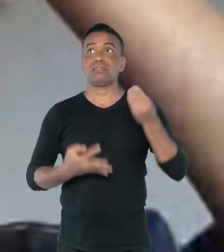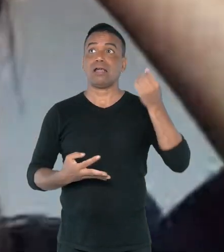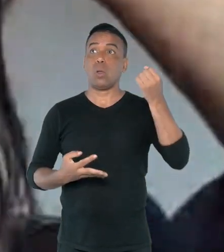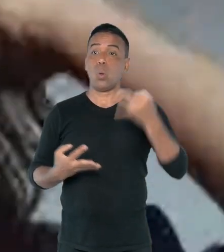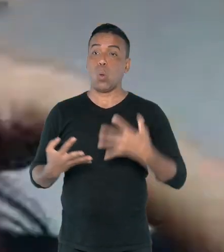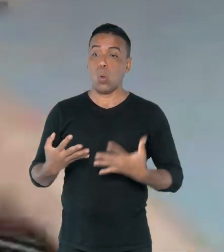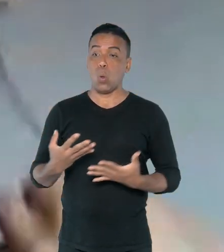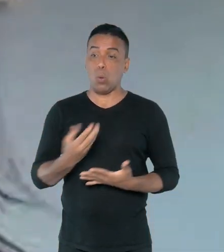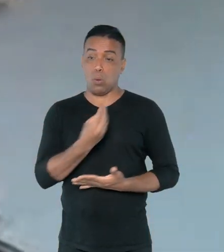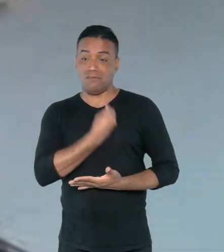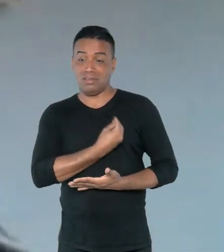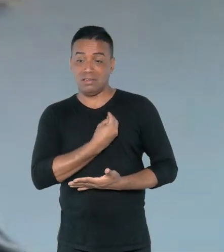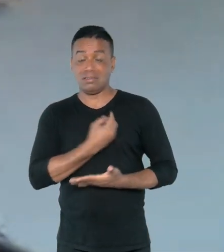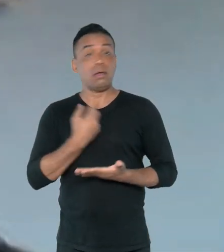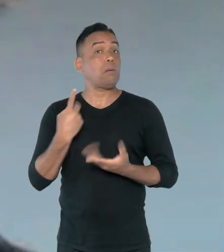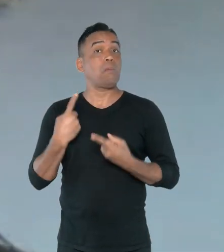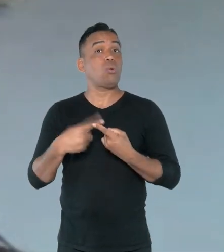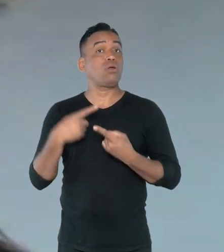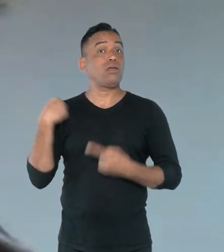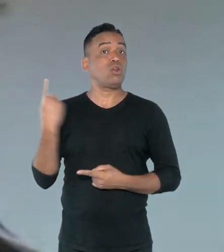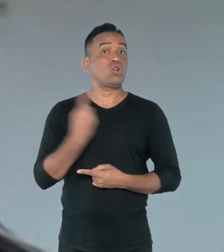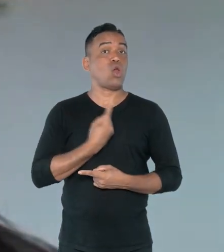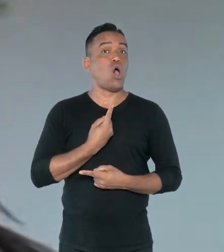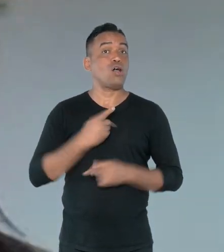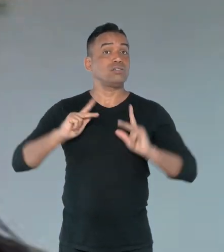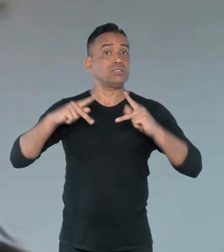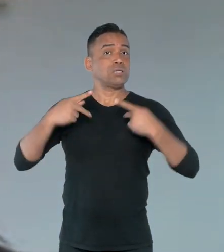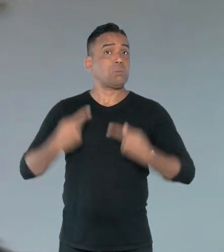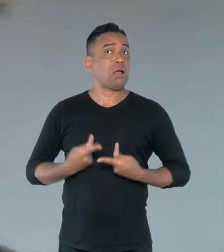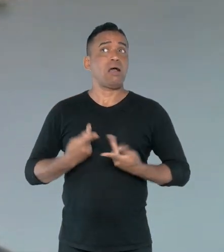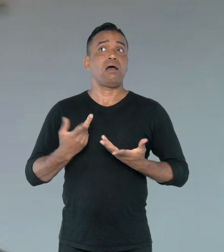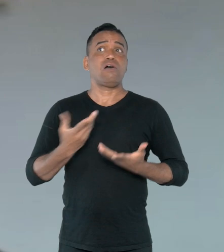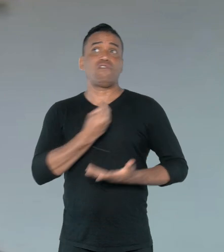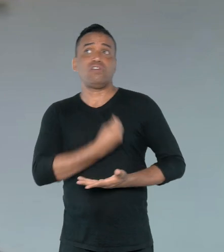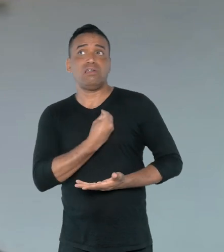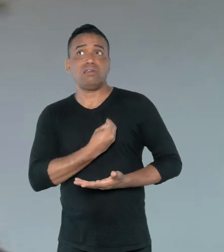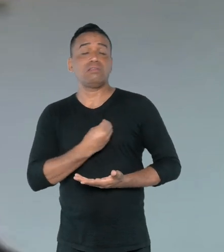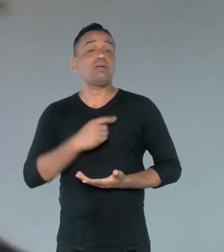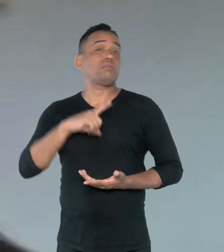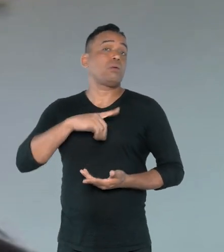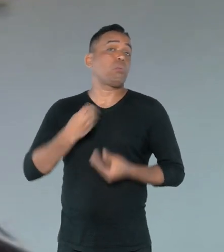Por que que a gente está aqui, né? Eu acho que começa um pouco aí.